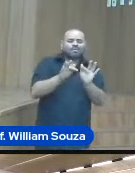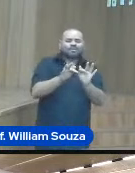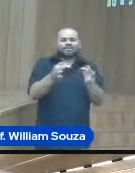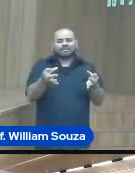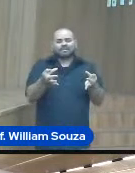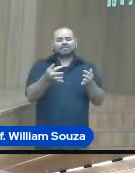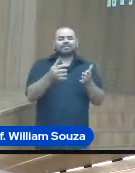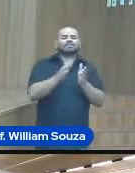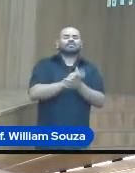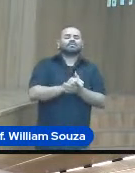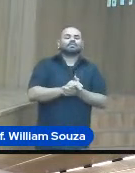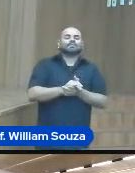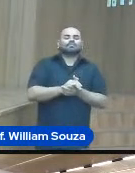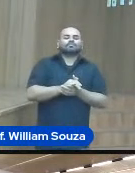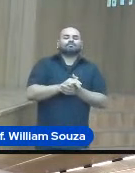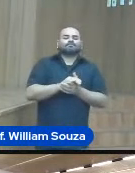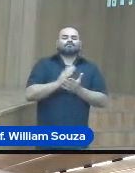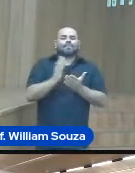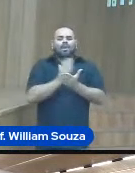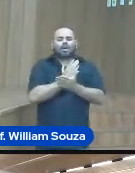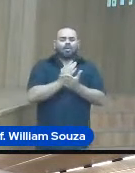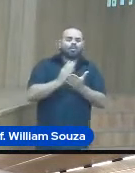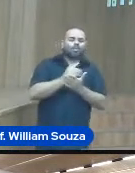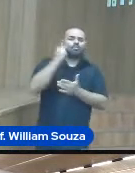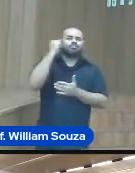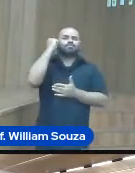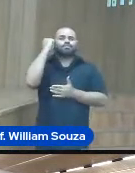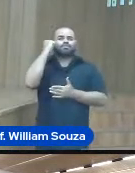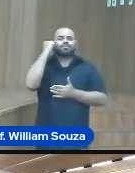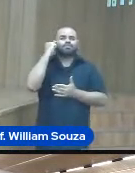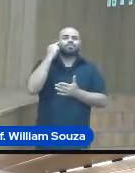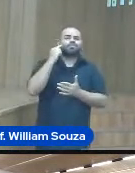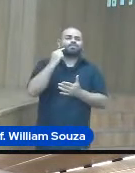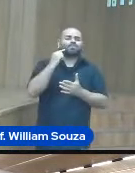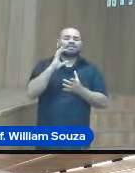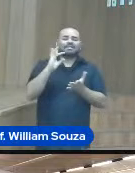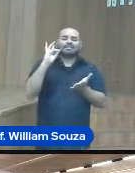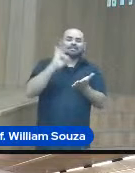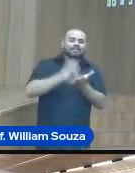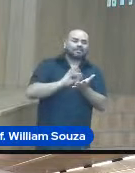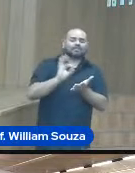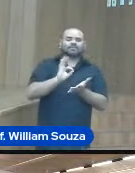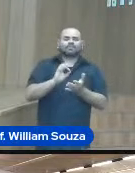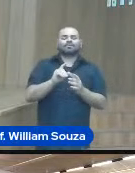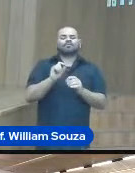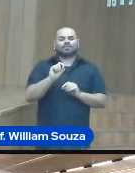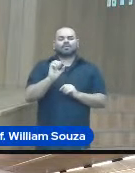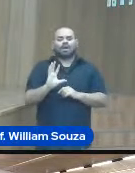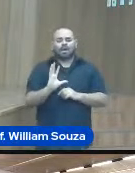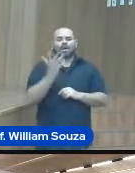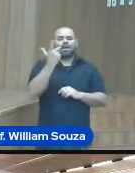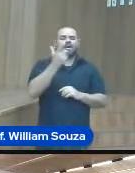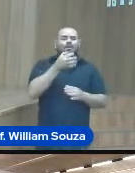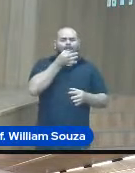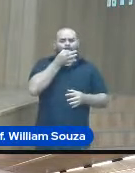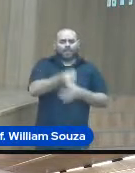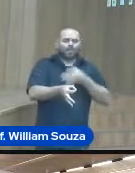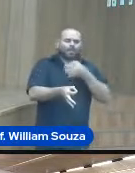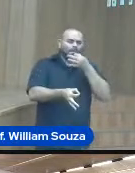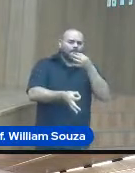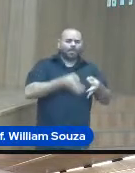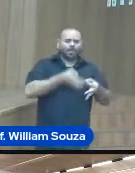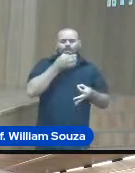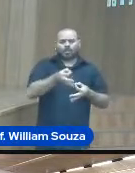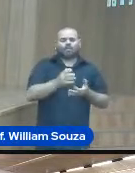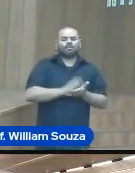não estavam plenamente compreendidas ou bem fundamentadas. Então, houve muitas críticas na ocasião do século